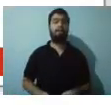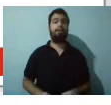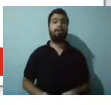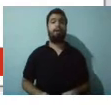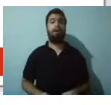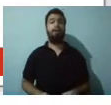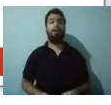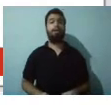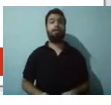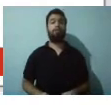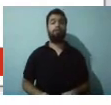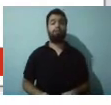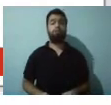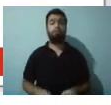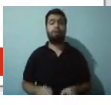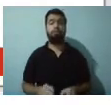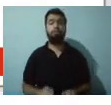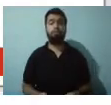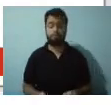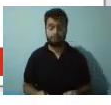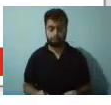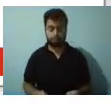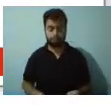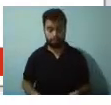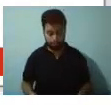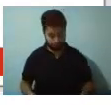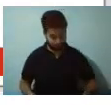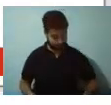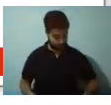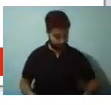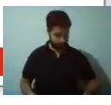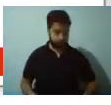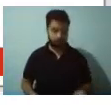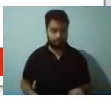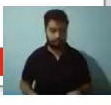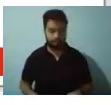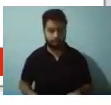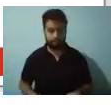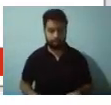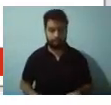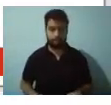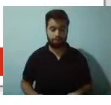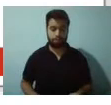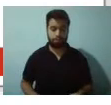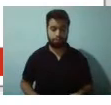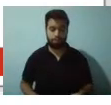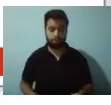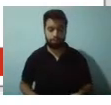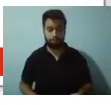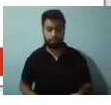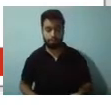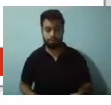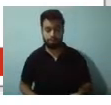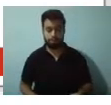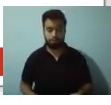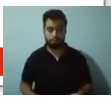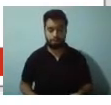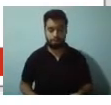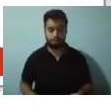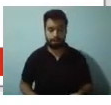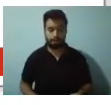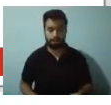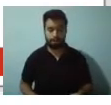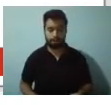E aqui as relações diplomáticas com os Estados Unidos estão na página 394, tá bom? Até o início de 2015, o PIB de